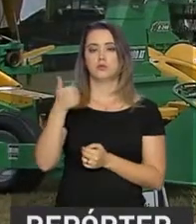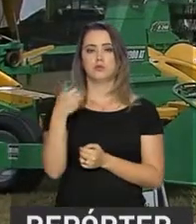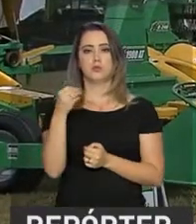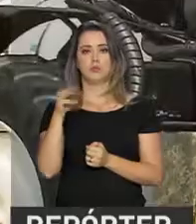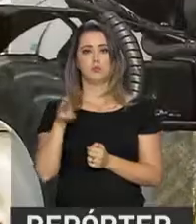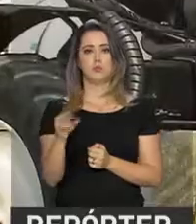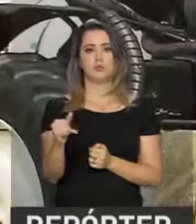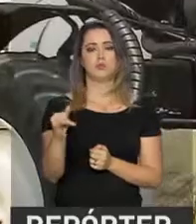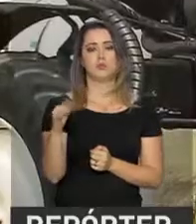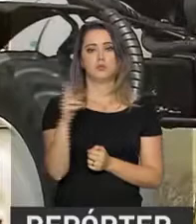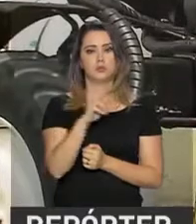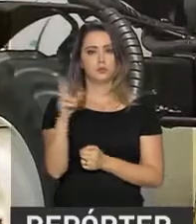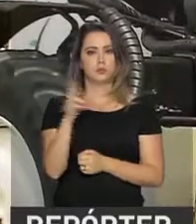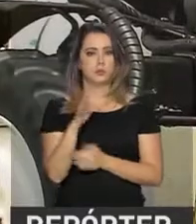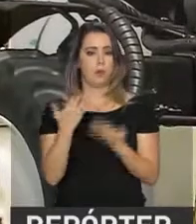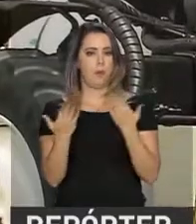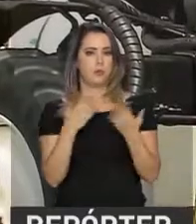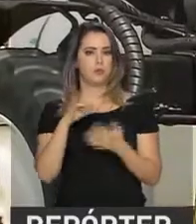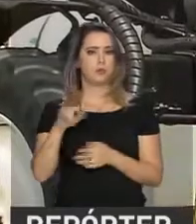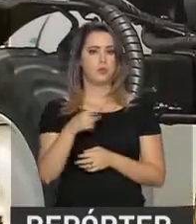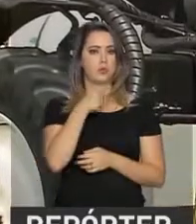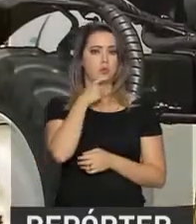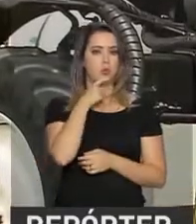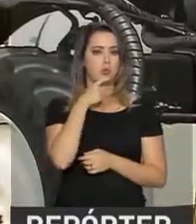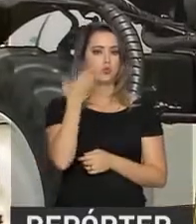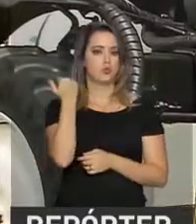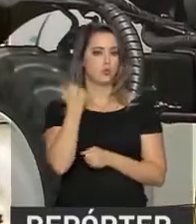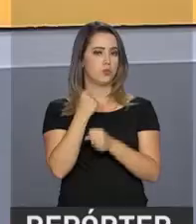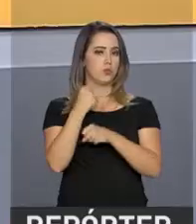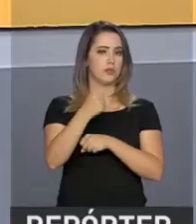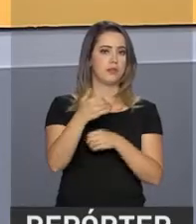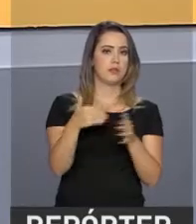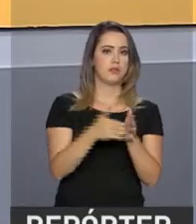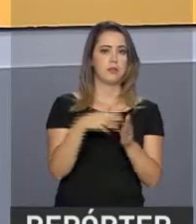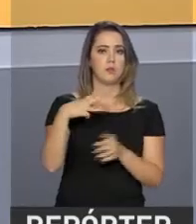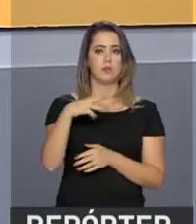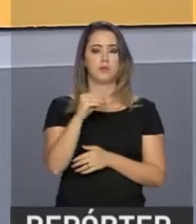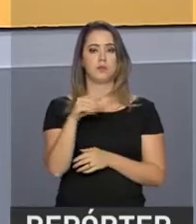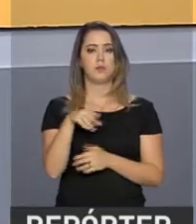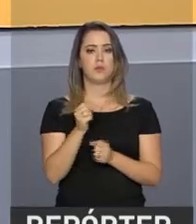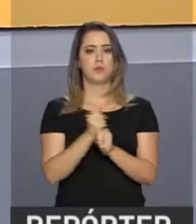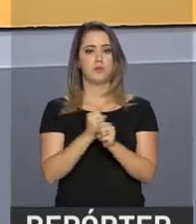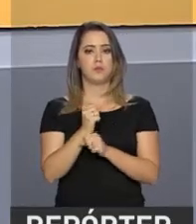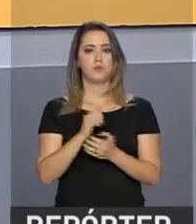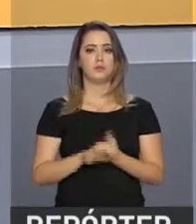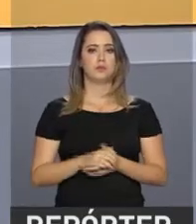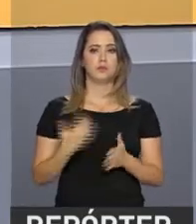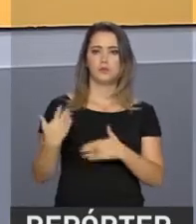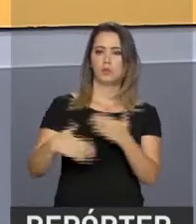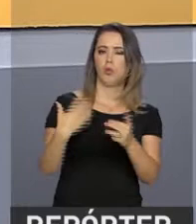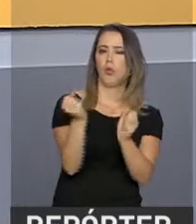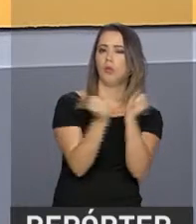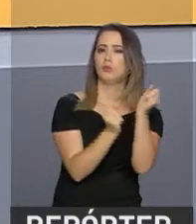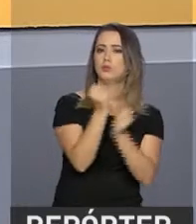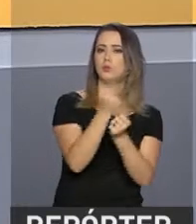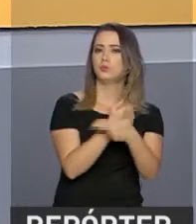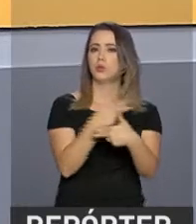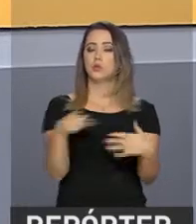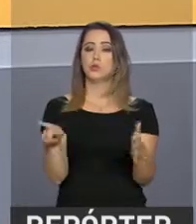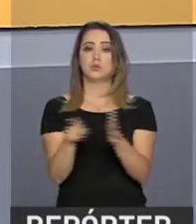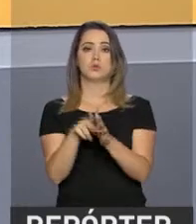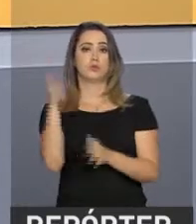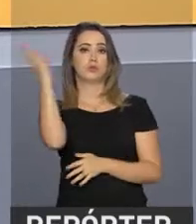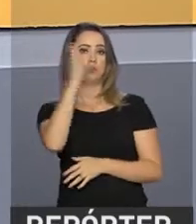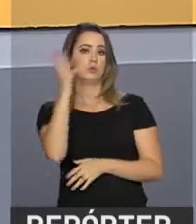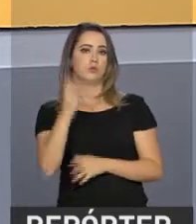bilhões de reais de julho de 2017 a março deste ano. Desenvolver a indústria nacional e os veículos